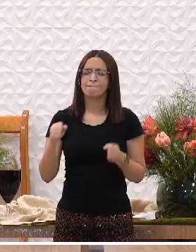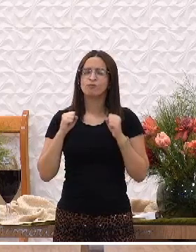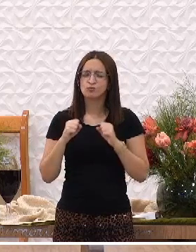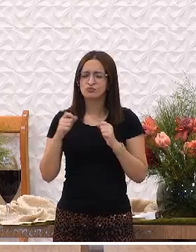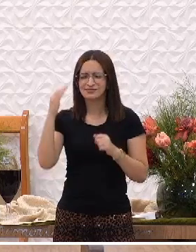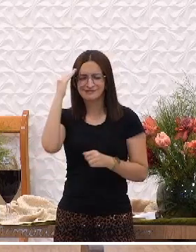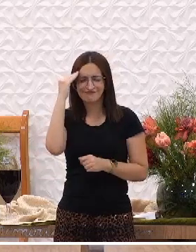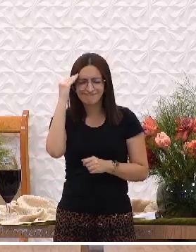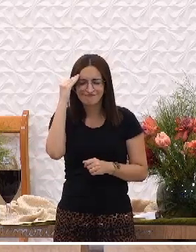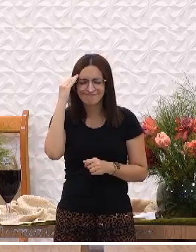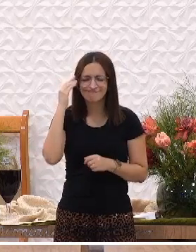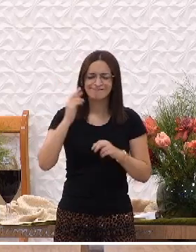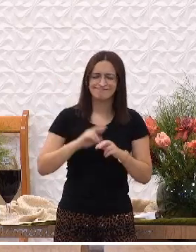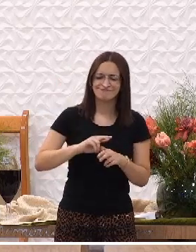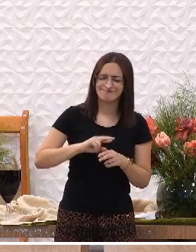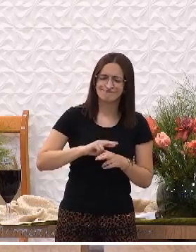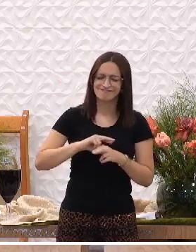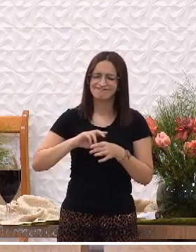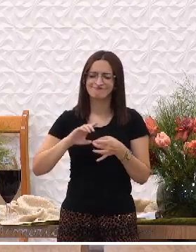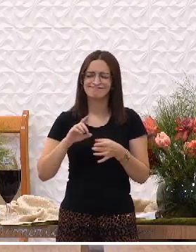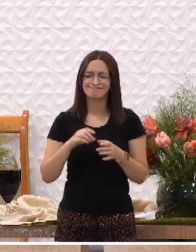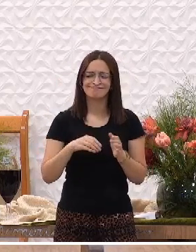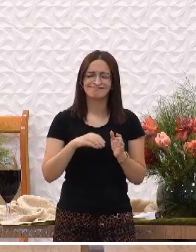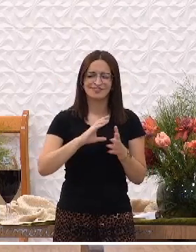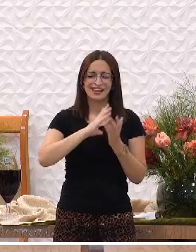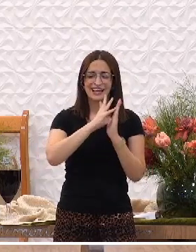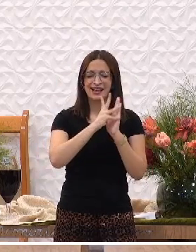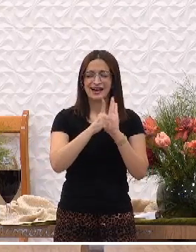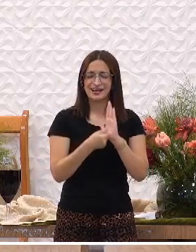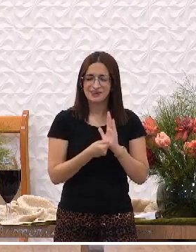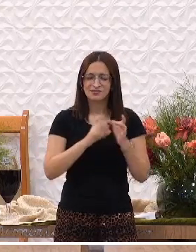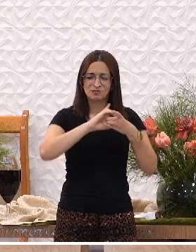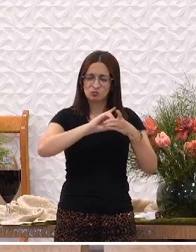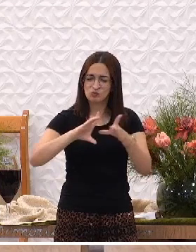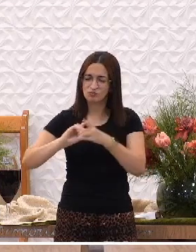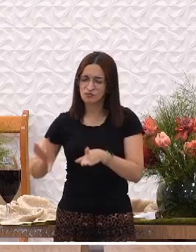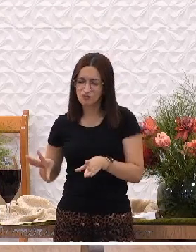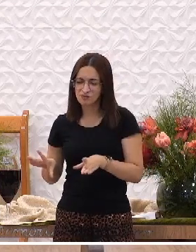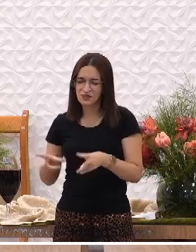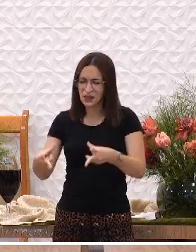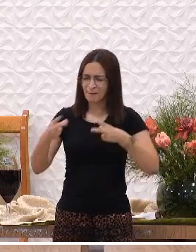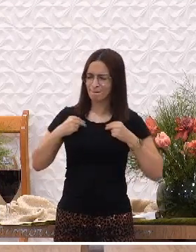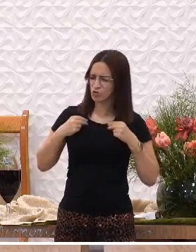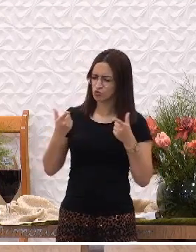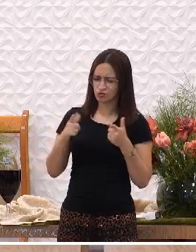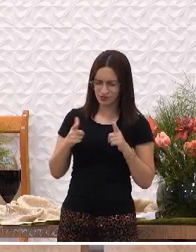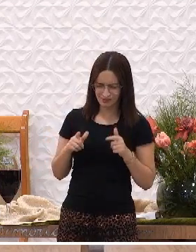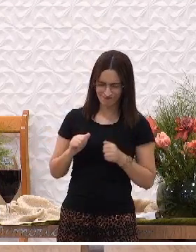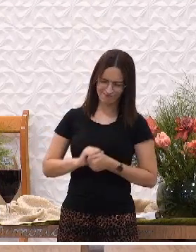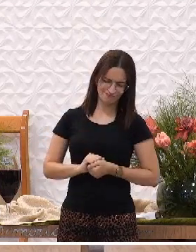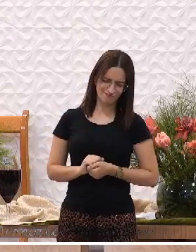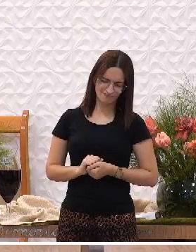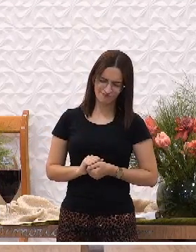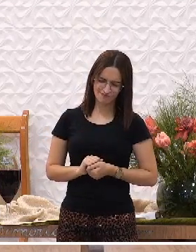nos distinguem e que a gente saiba que não é mérito nosso uma compreensão correta